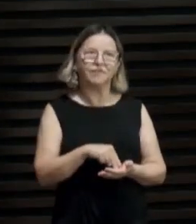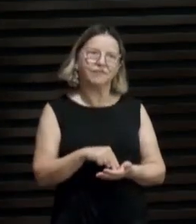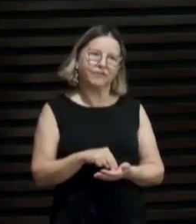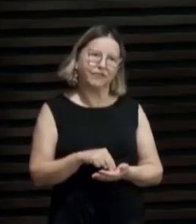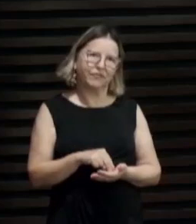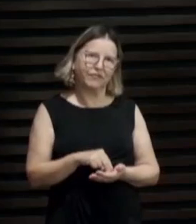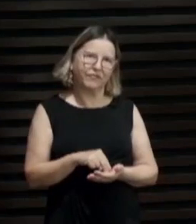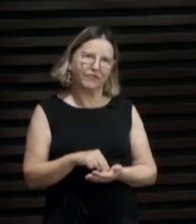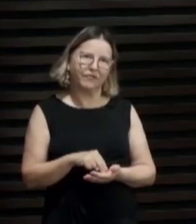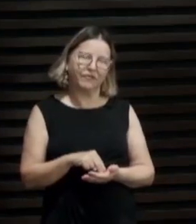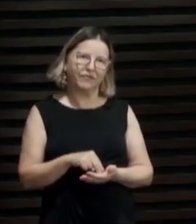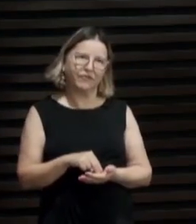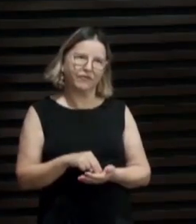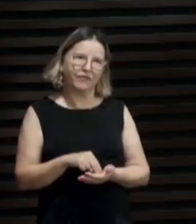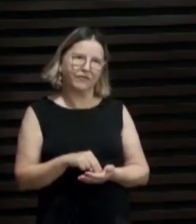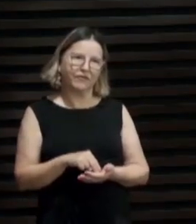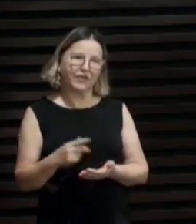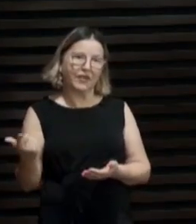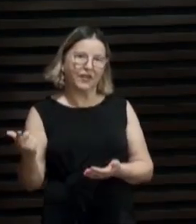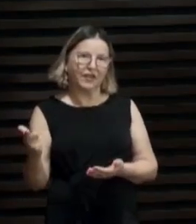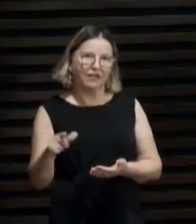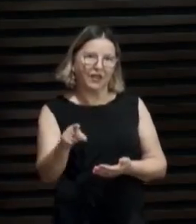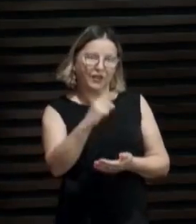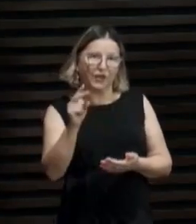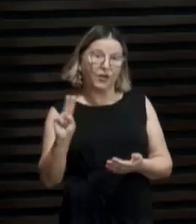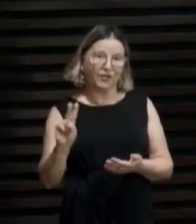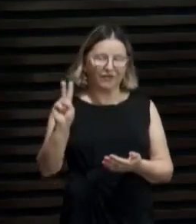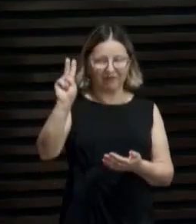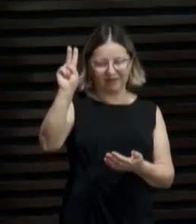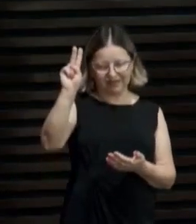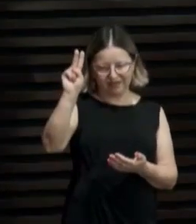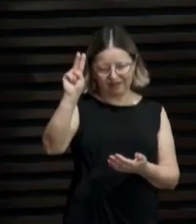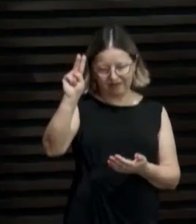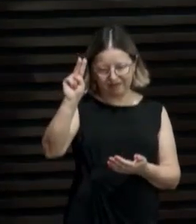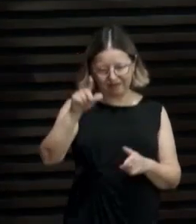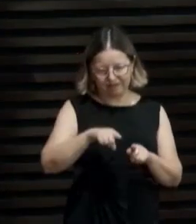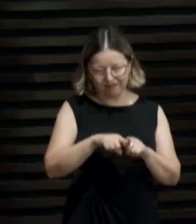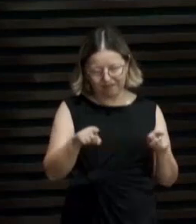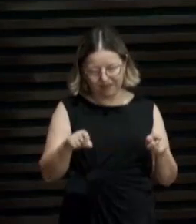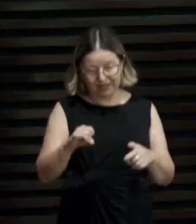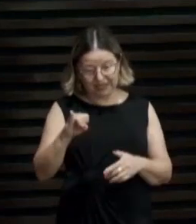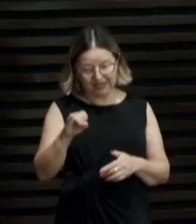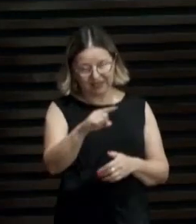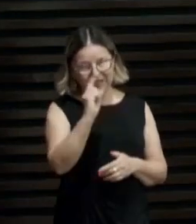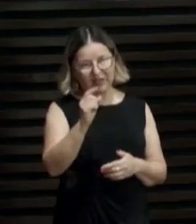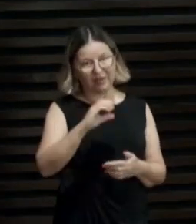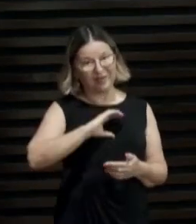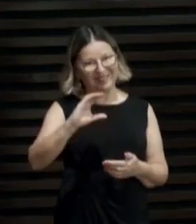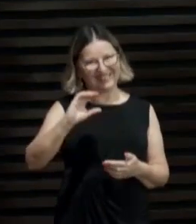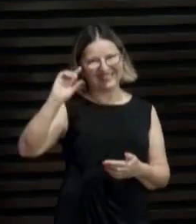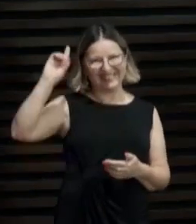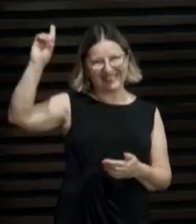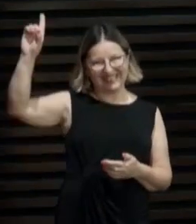o valor que aquilo deve ter. Mas quando nós temos a confiança no